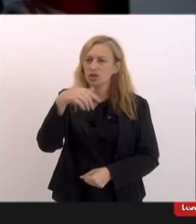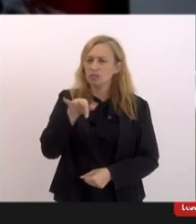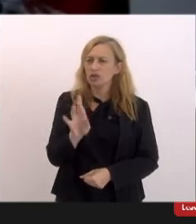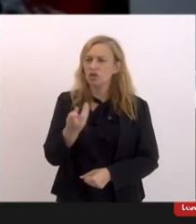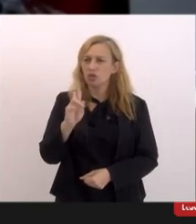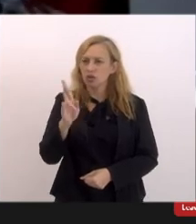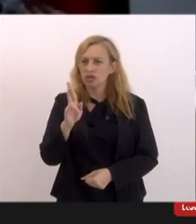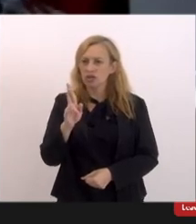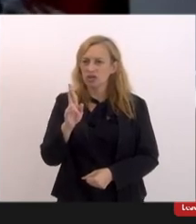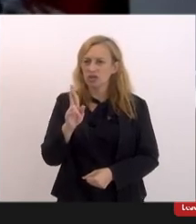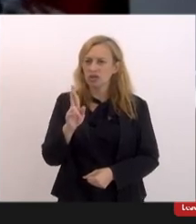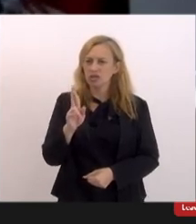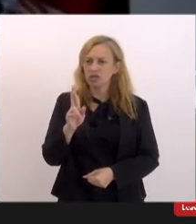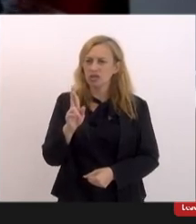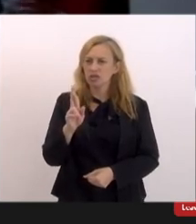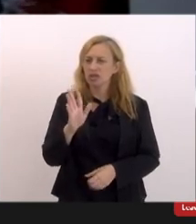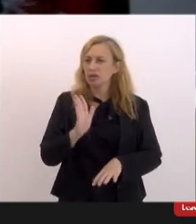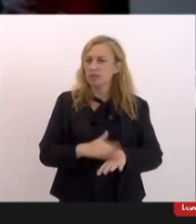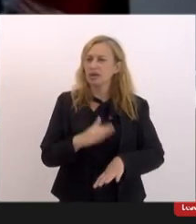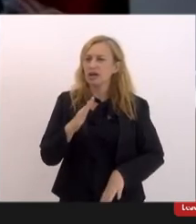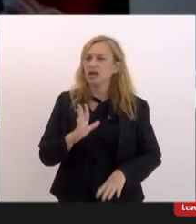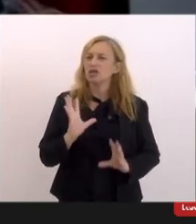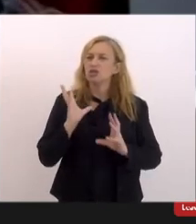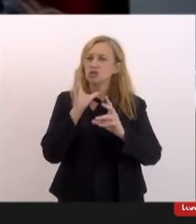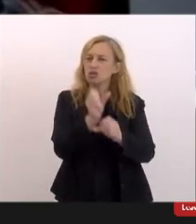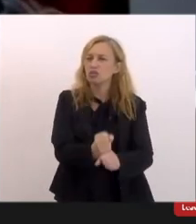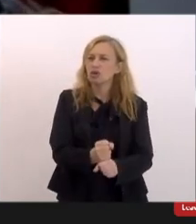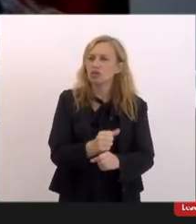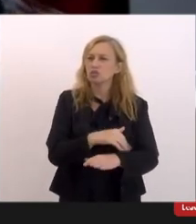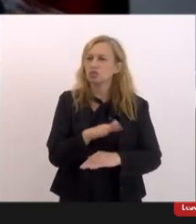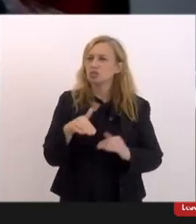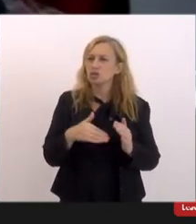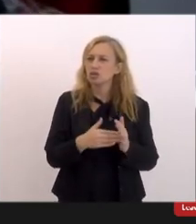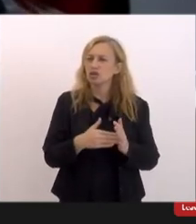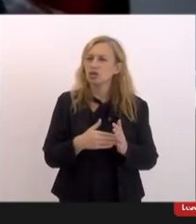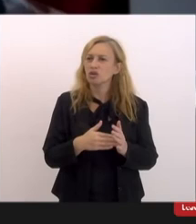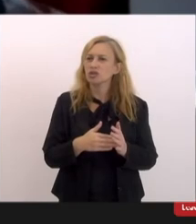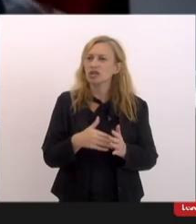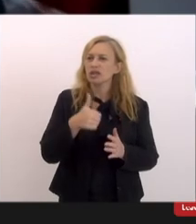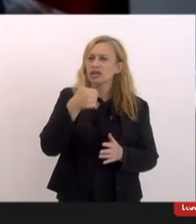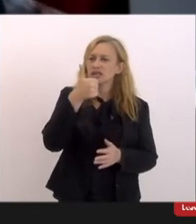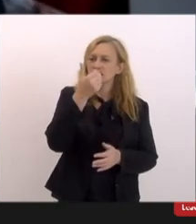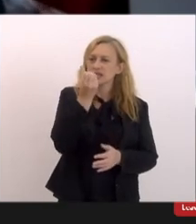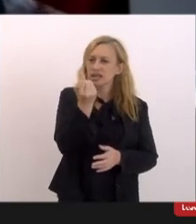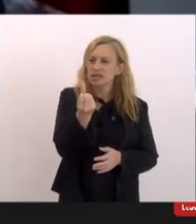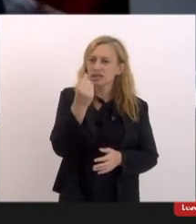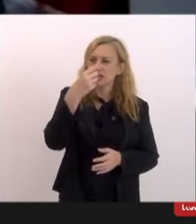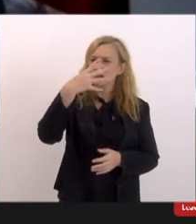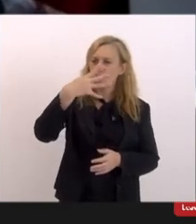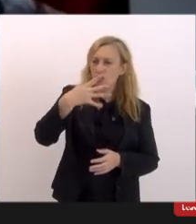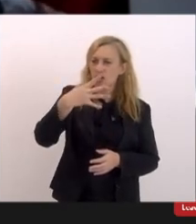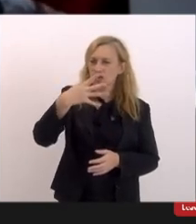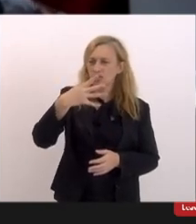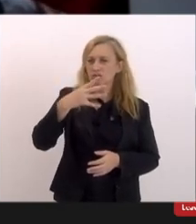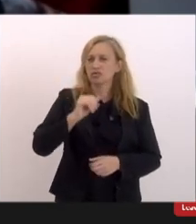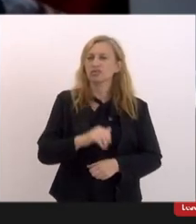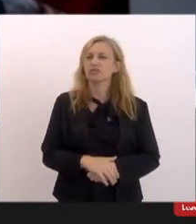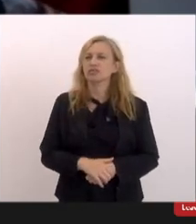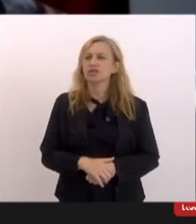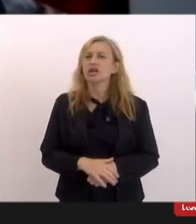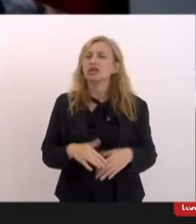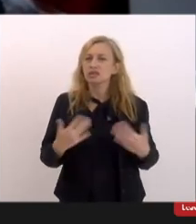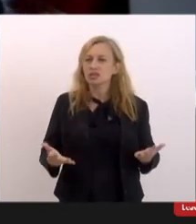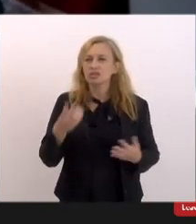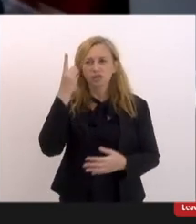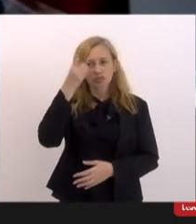extra. Somando aos repasses de manutenção, são um total de 64 milhões de reais. Então, assim,